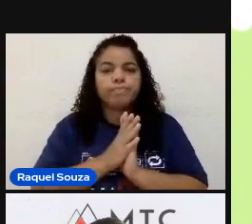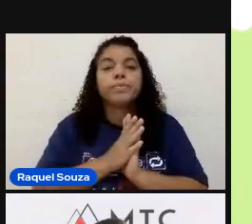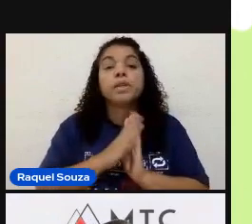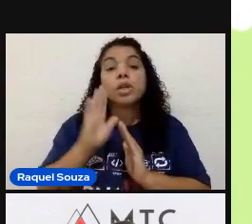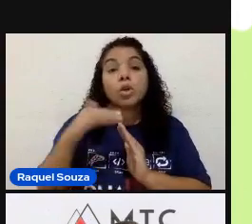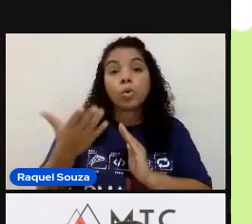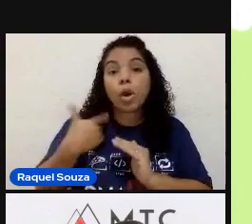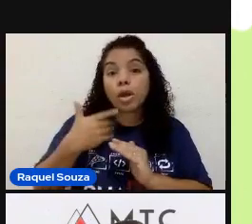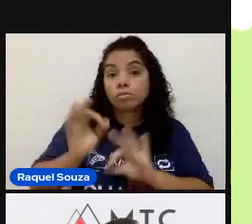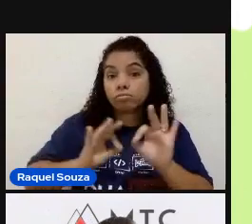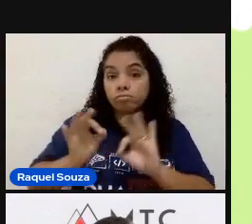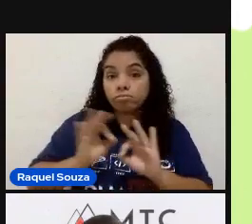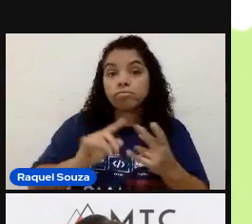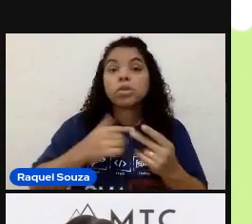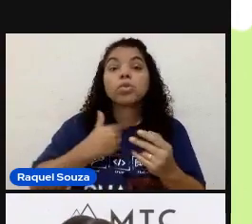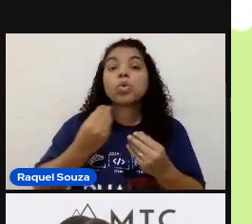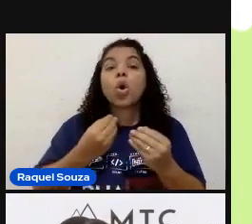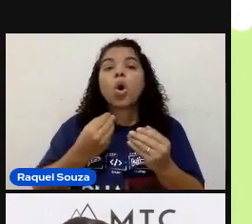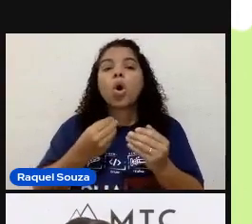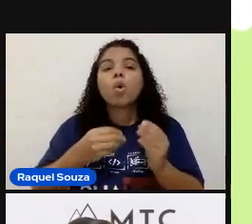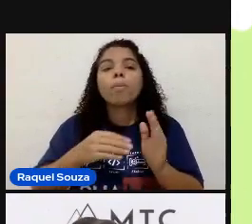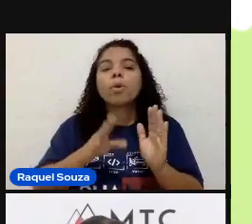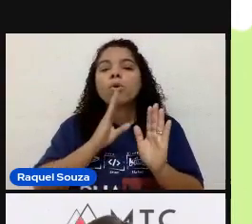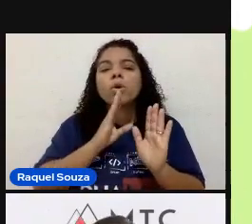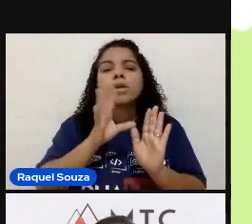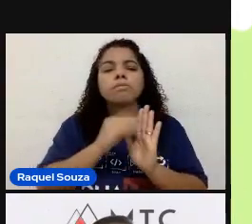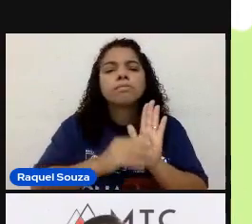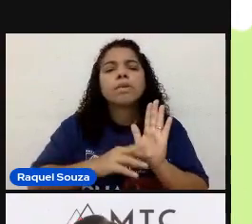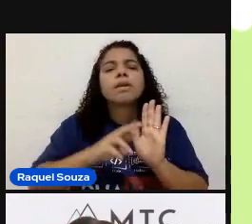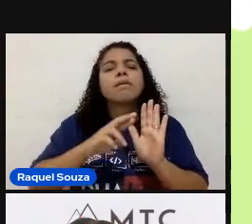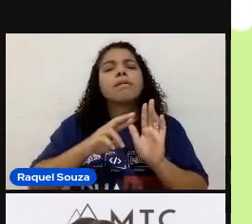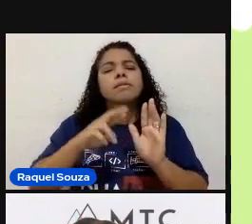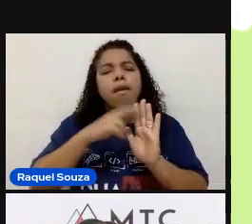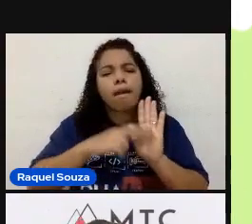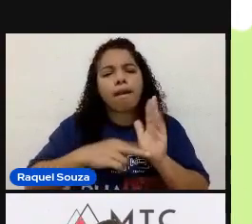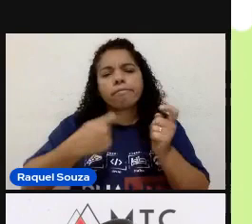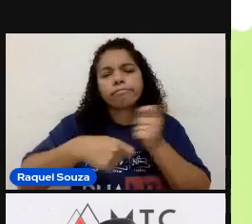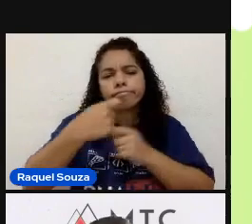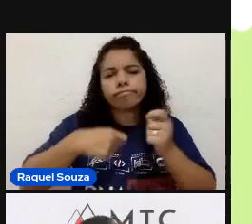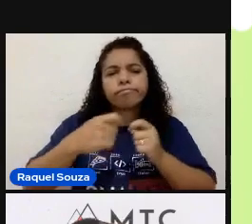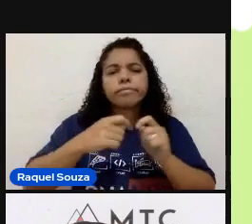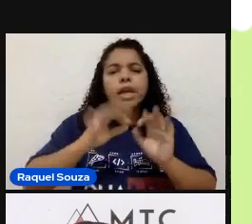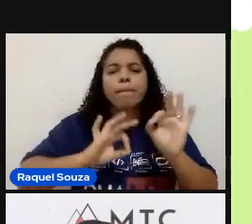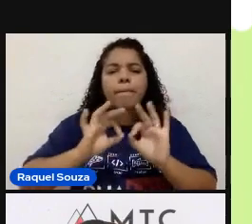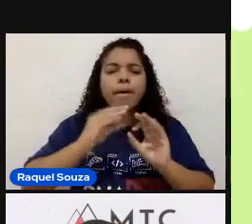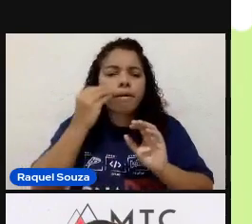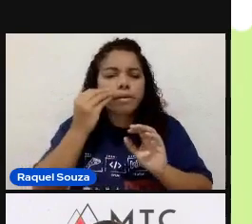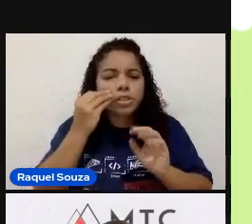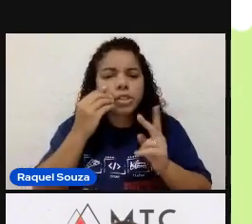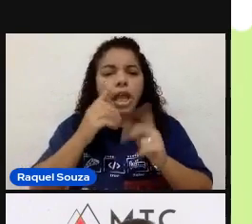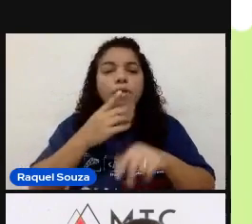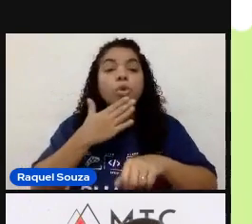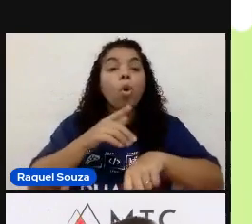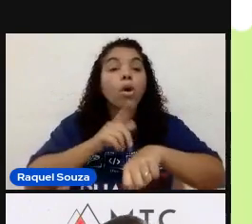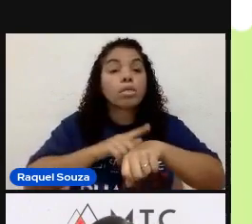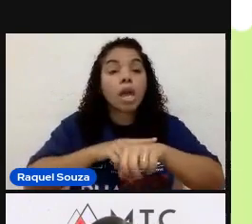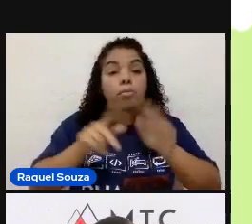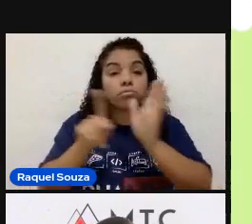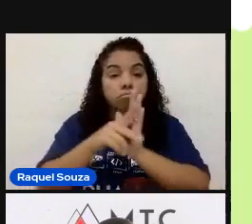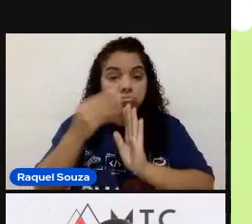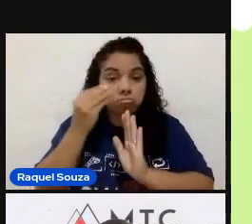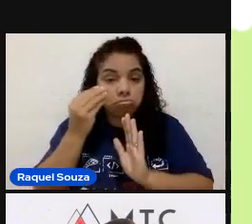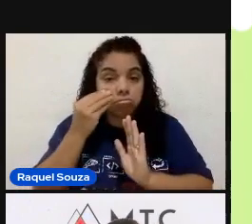planejo conhecimento de regra de negócio, plano de teste, tempo para os testes, quais são